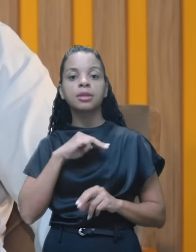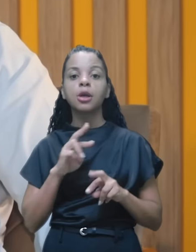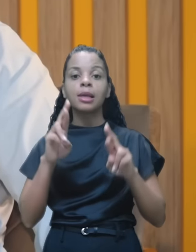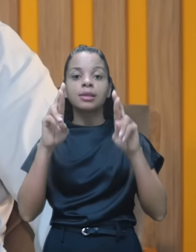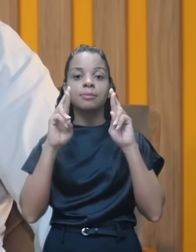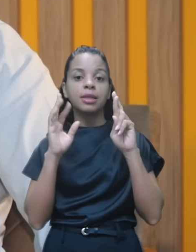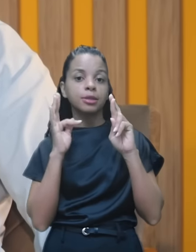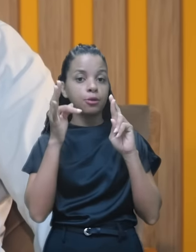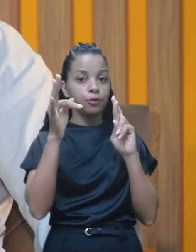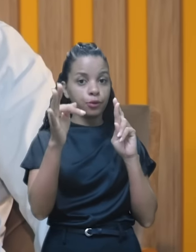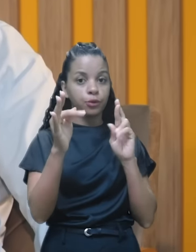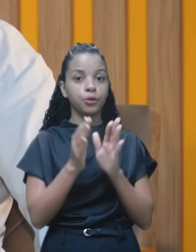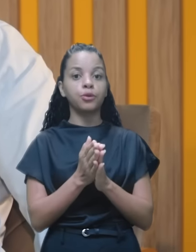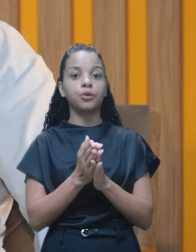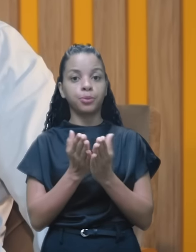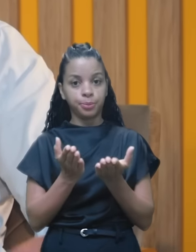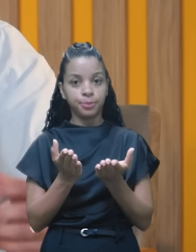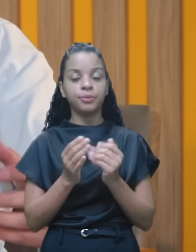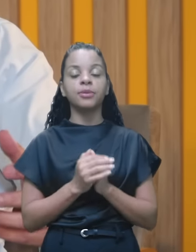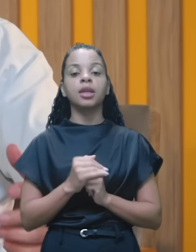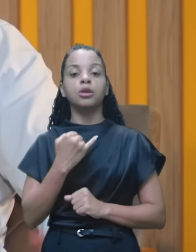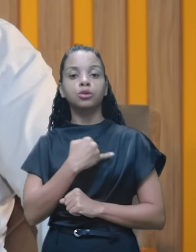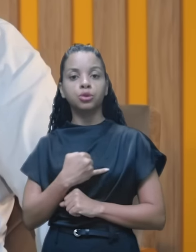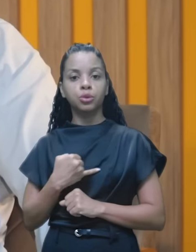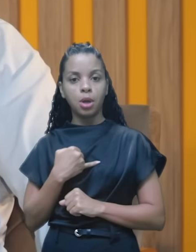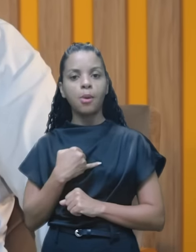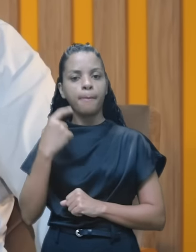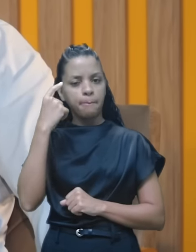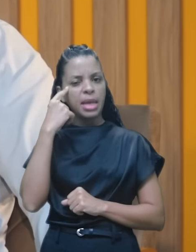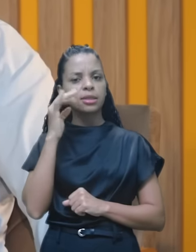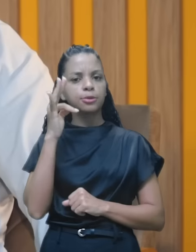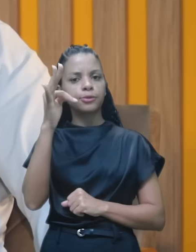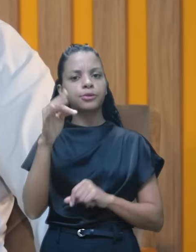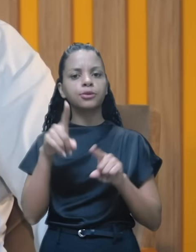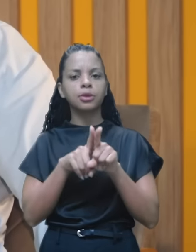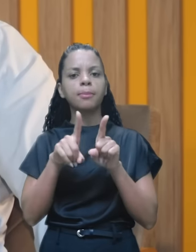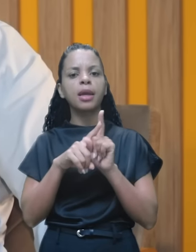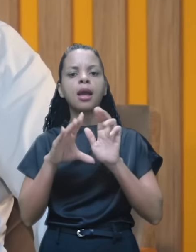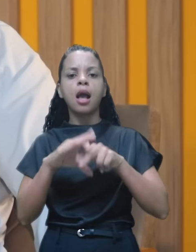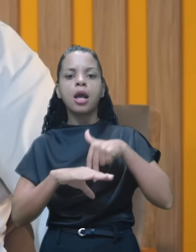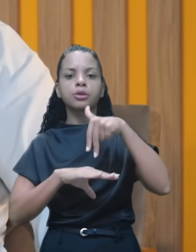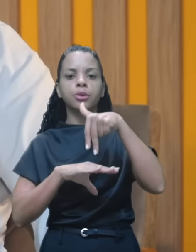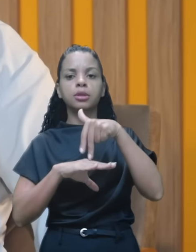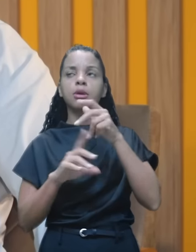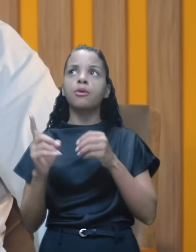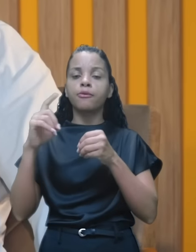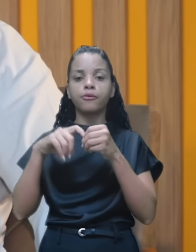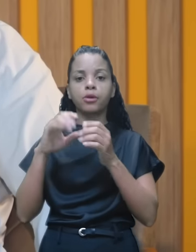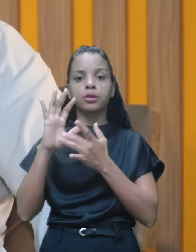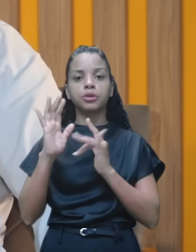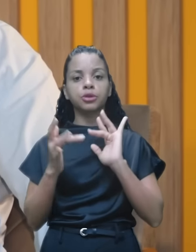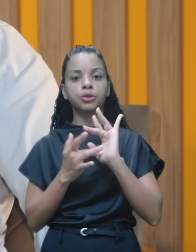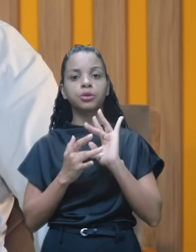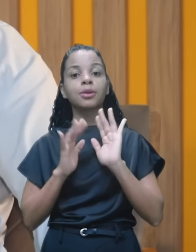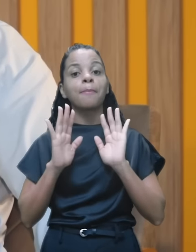do cristão. De igual modo, João se interessa por eventos futuros como a ressurreição e o retorno de Cristo.